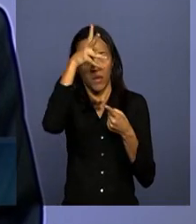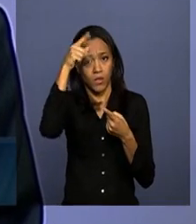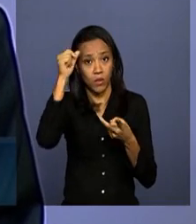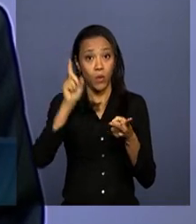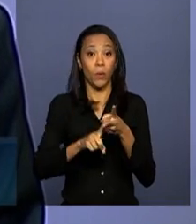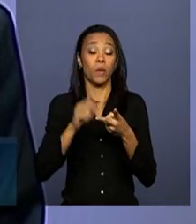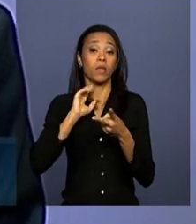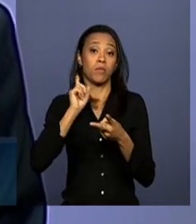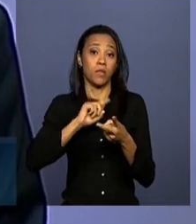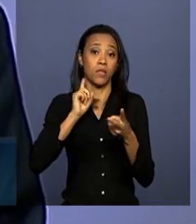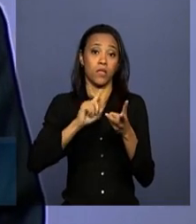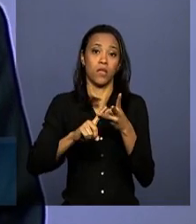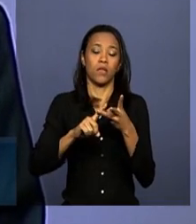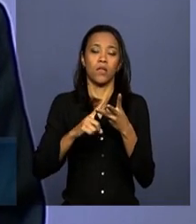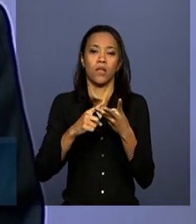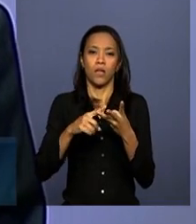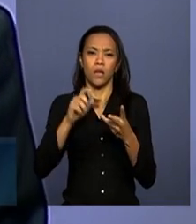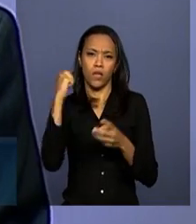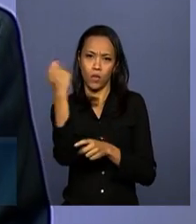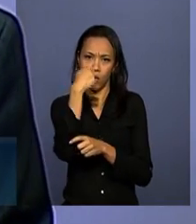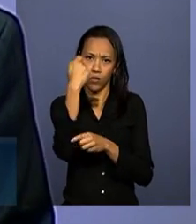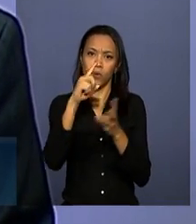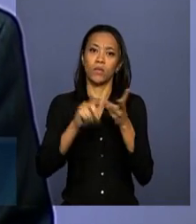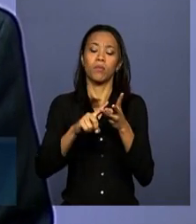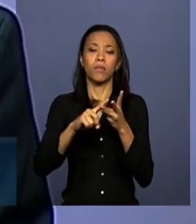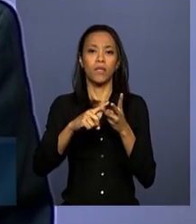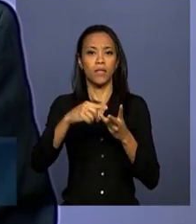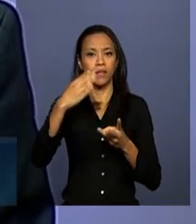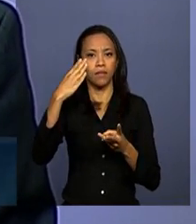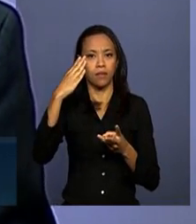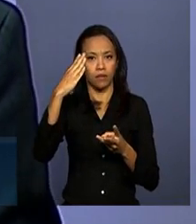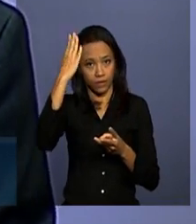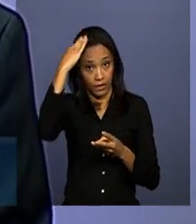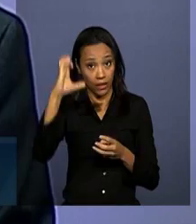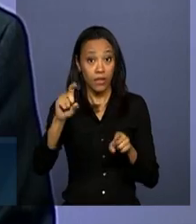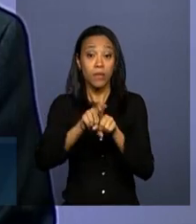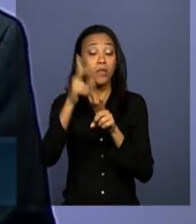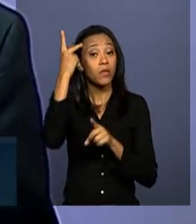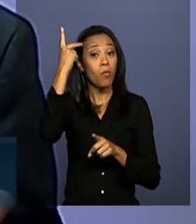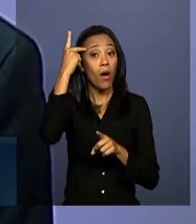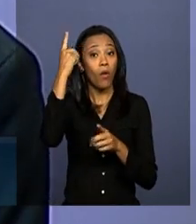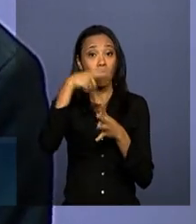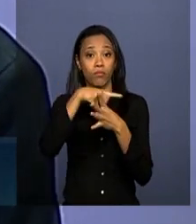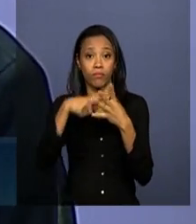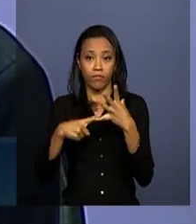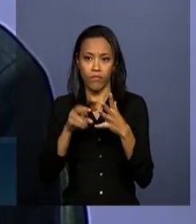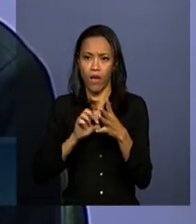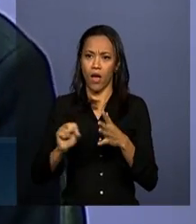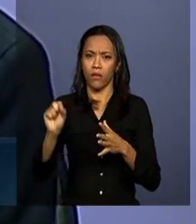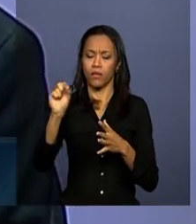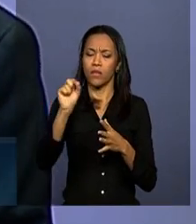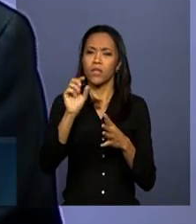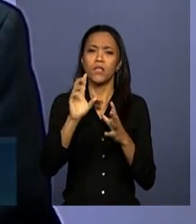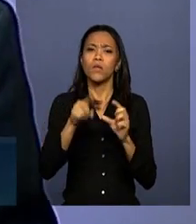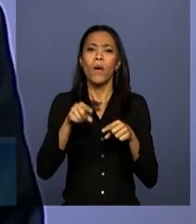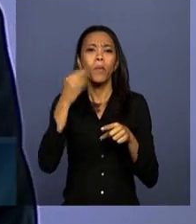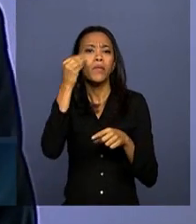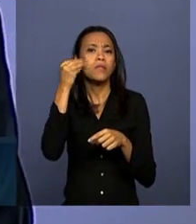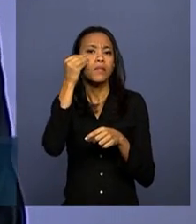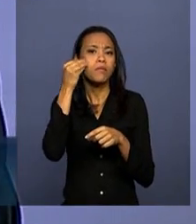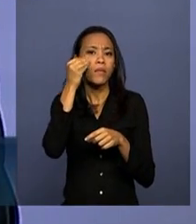Minas Gerais, no Paraná, no Rio Grande do Sul, em Santa Catarina e em São Paulo. Então, não é, de todo uma experiência